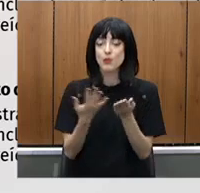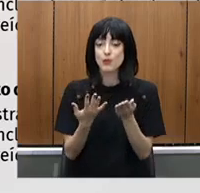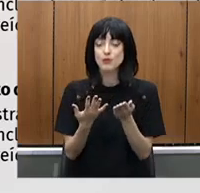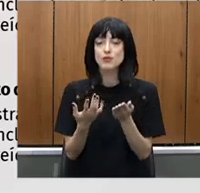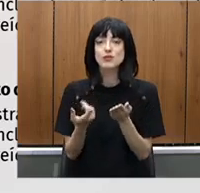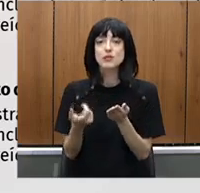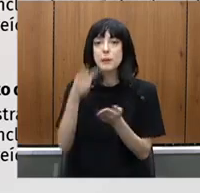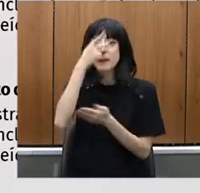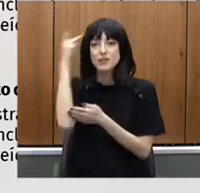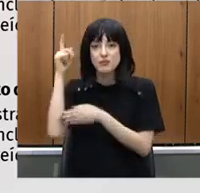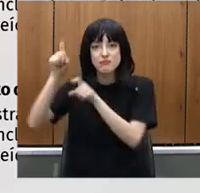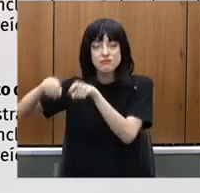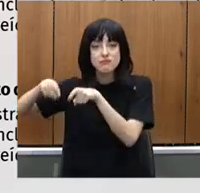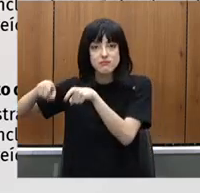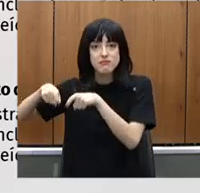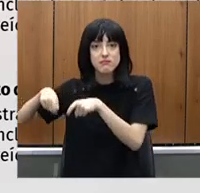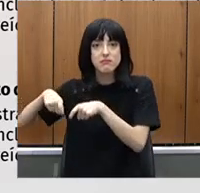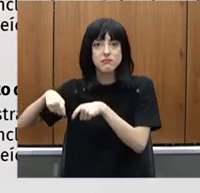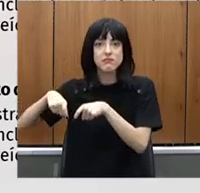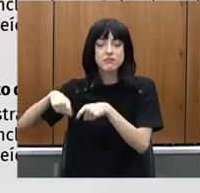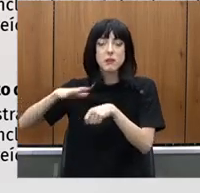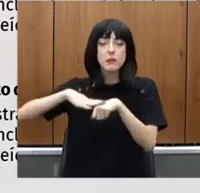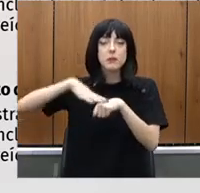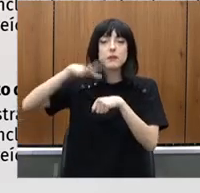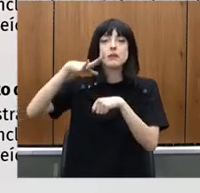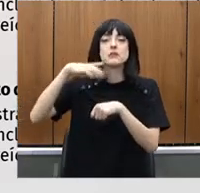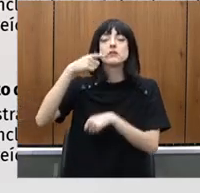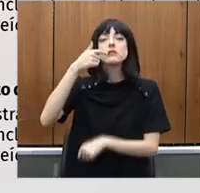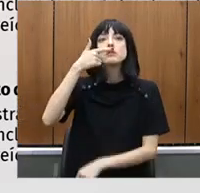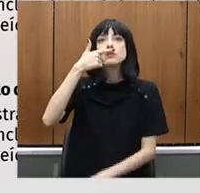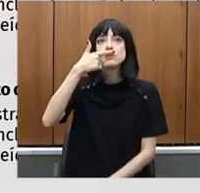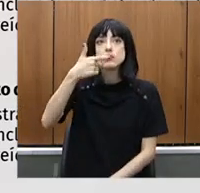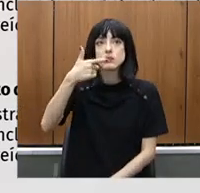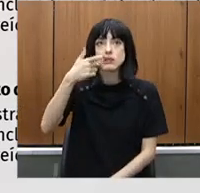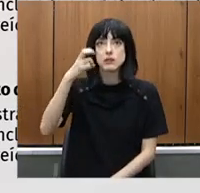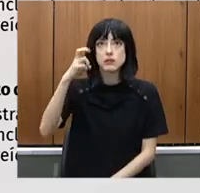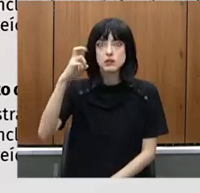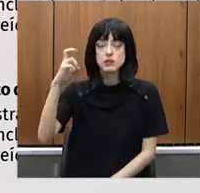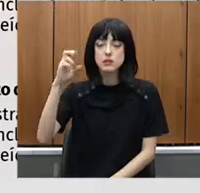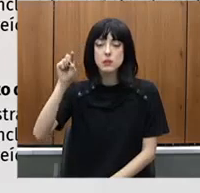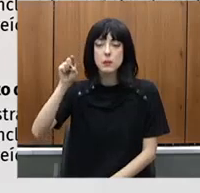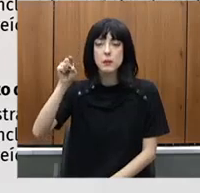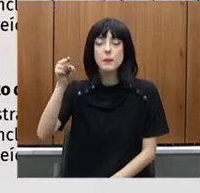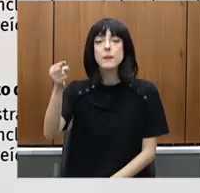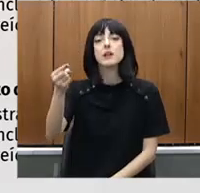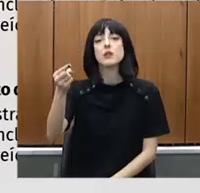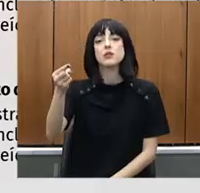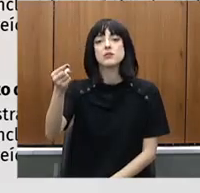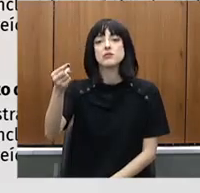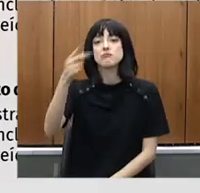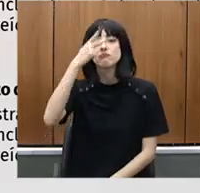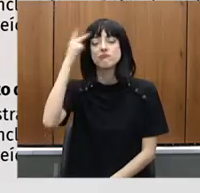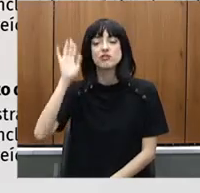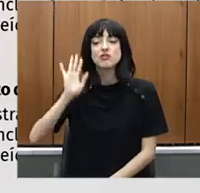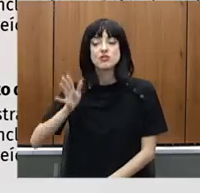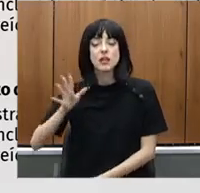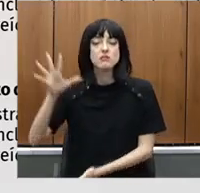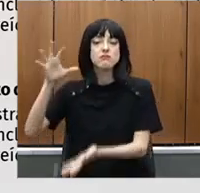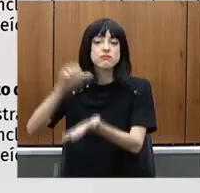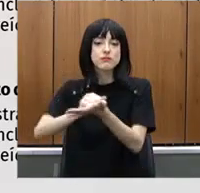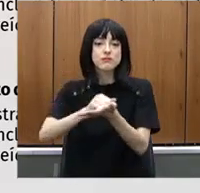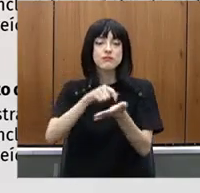de 235 mil o endereço cadastrado na através desse desse aplicativo a gente consegue